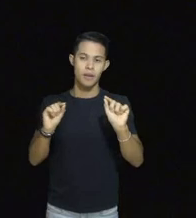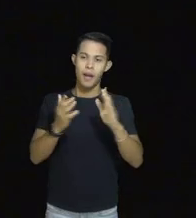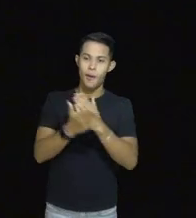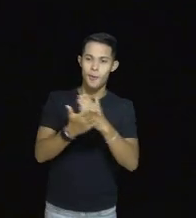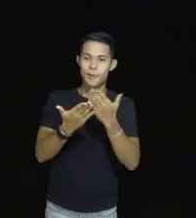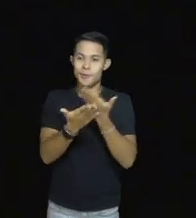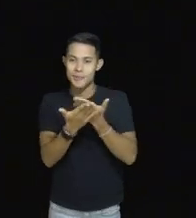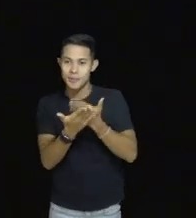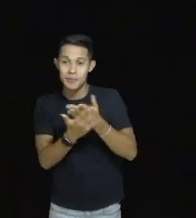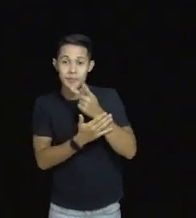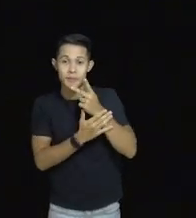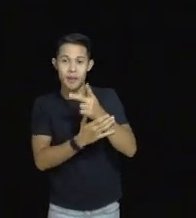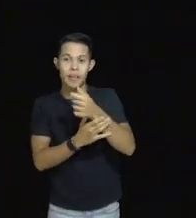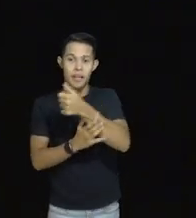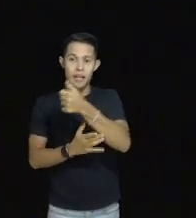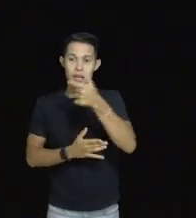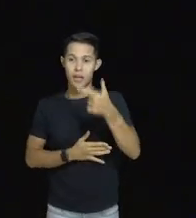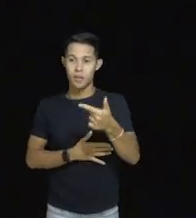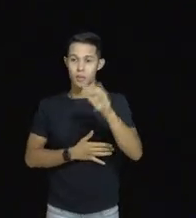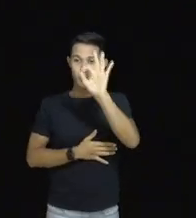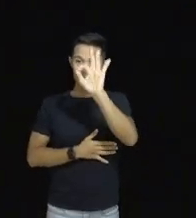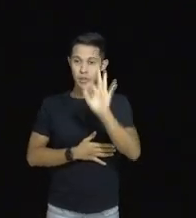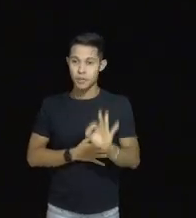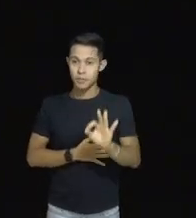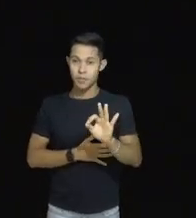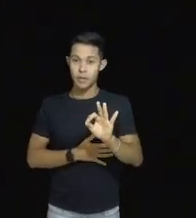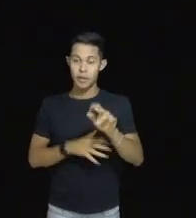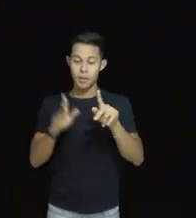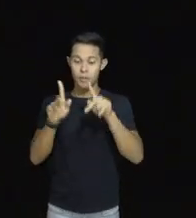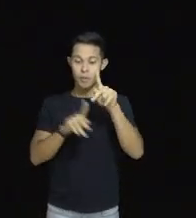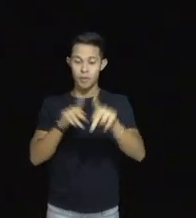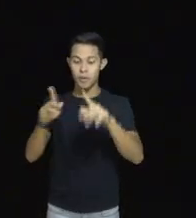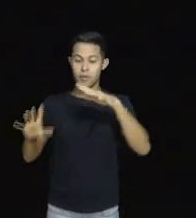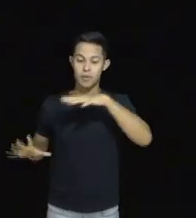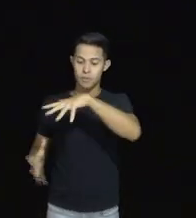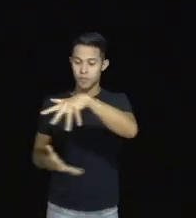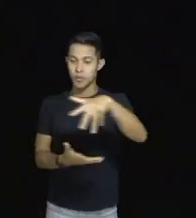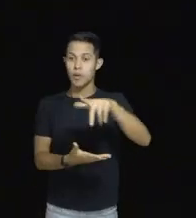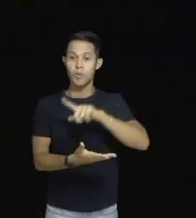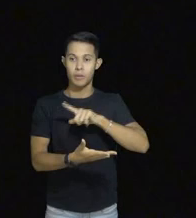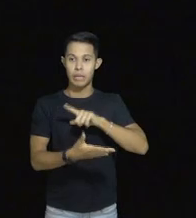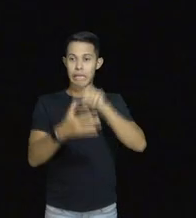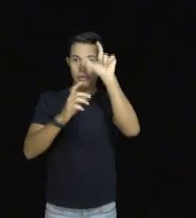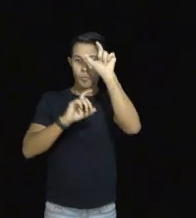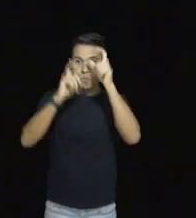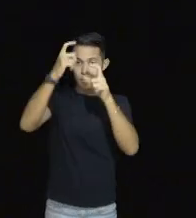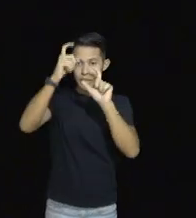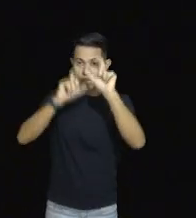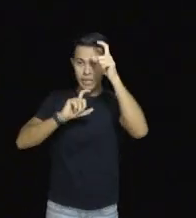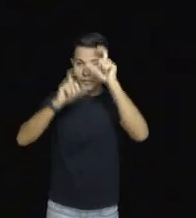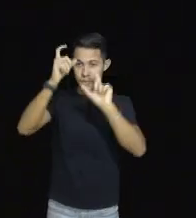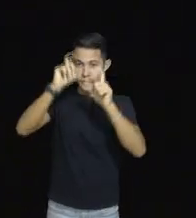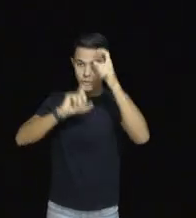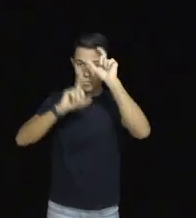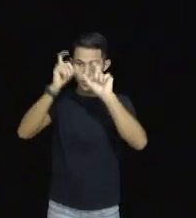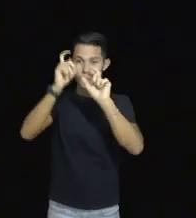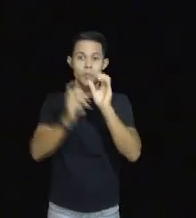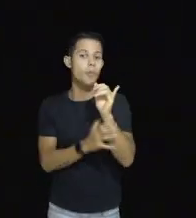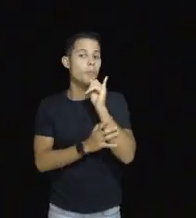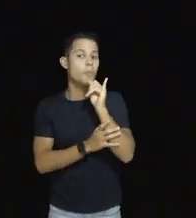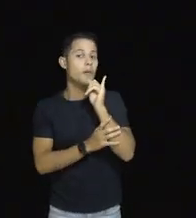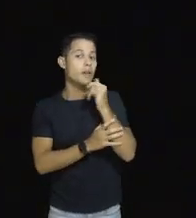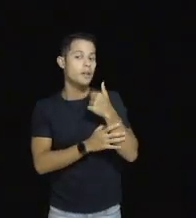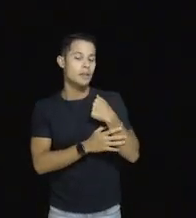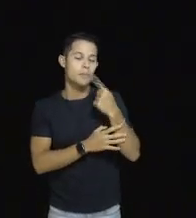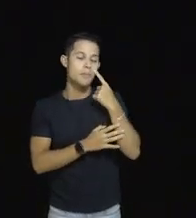em torno de 12% da população mundial tem algum transtorno, né? E se a gente pegar, por exemplo, a nossa rede,